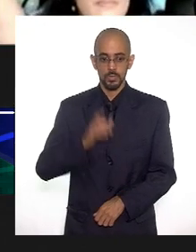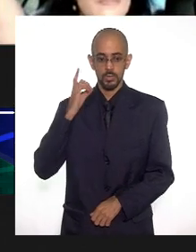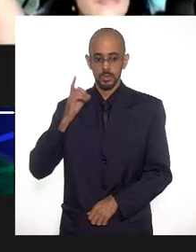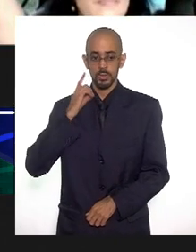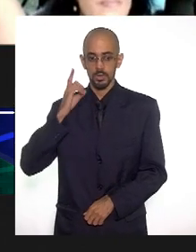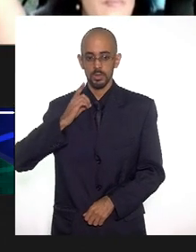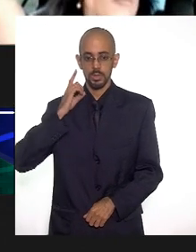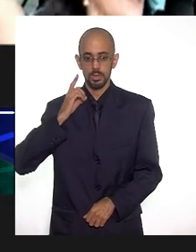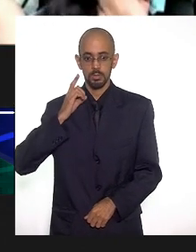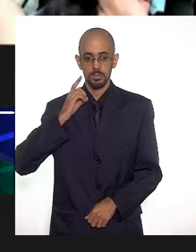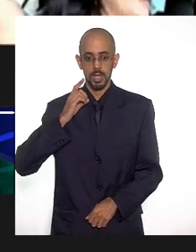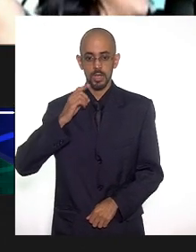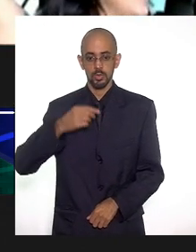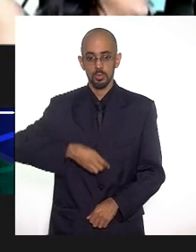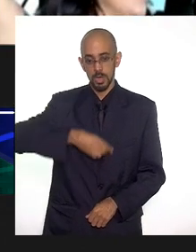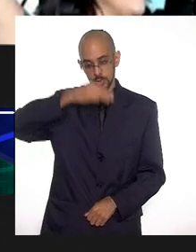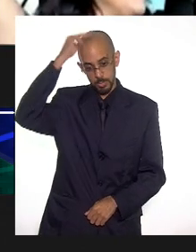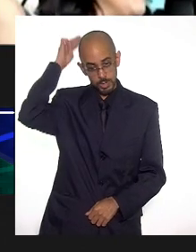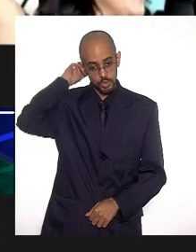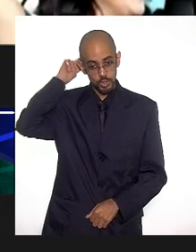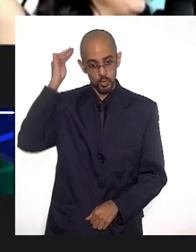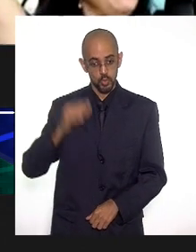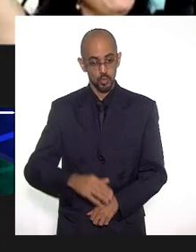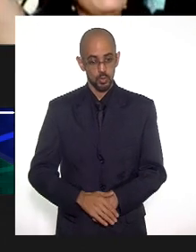Deputado Márcio Pacheco.